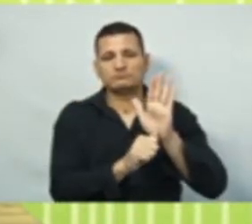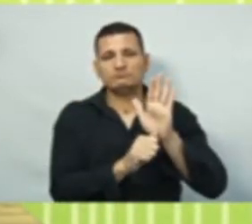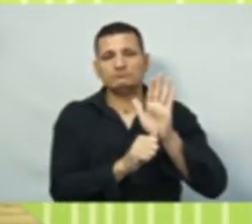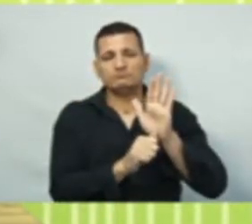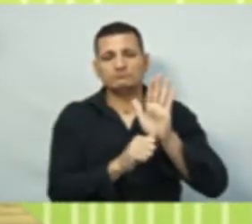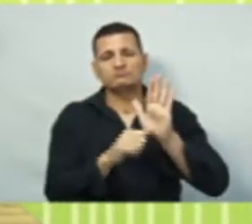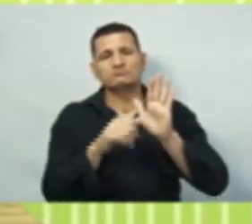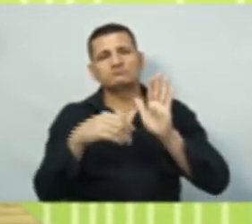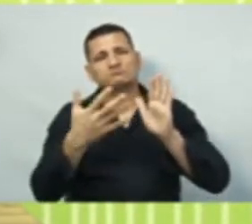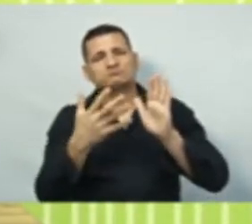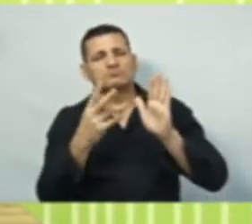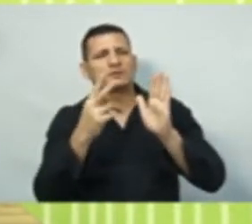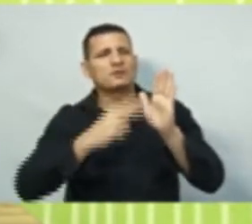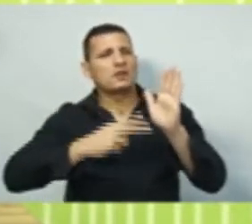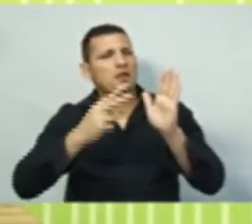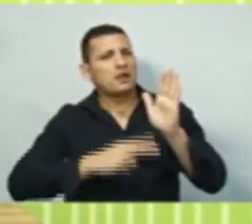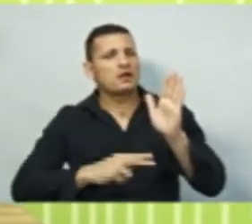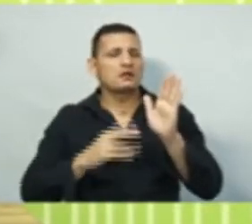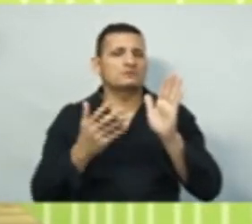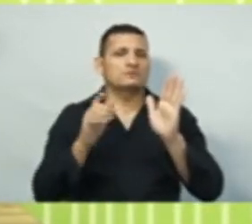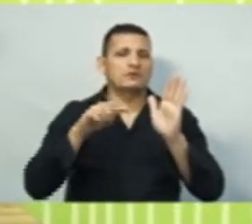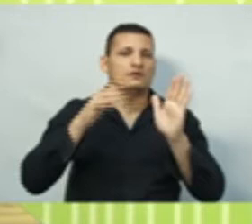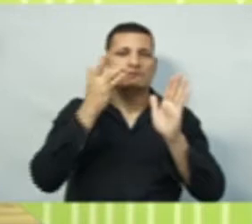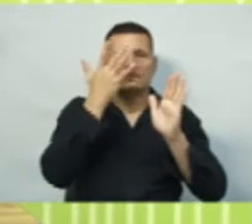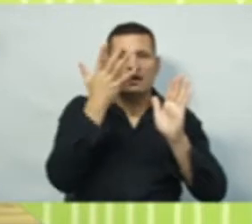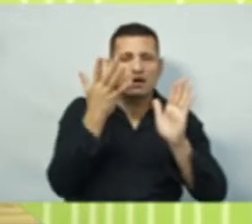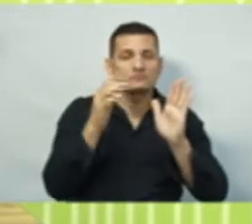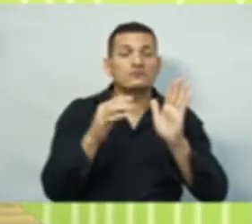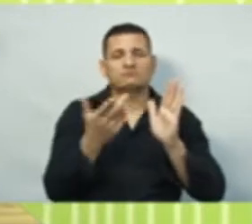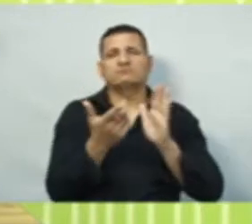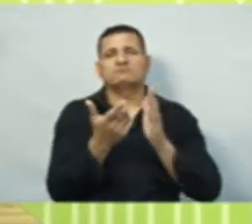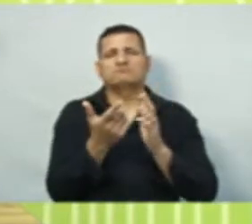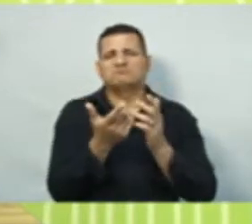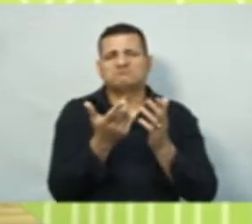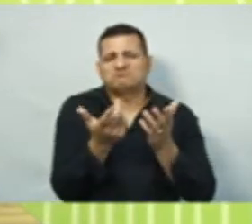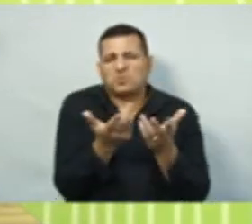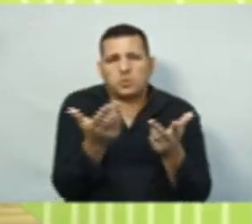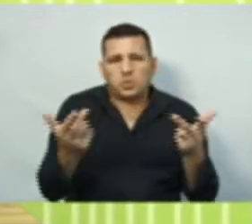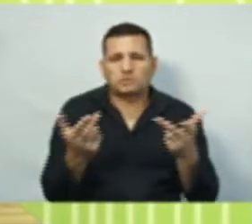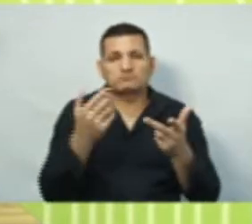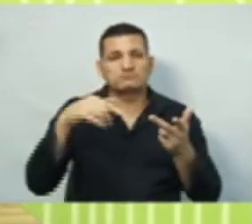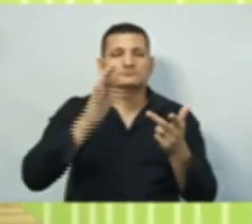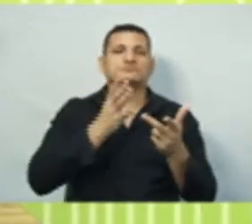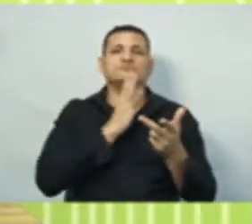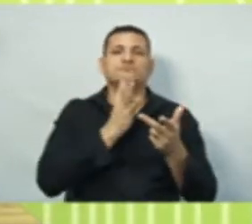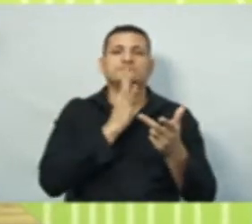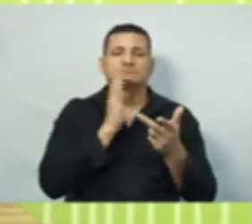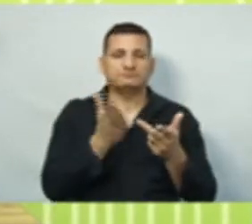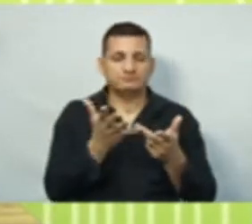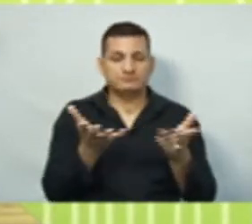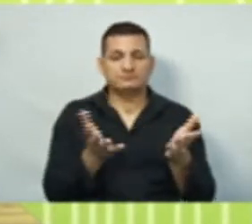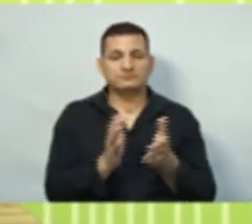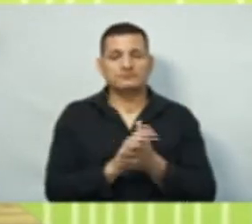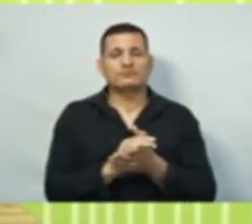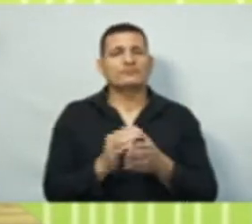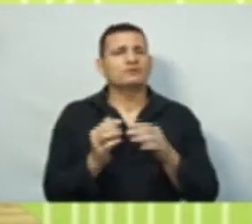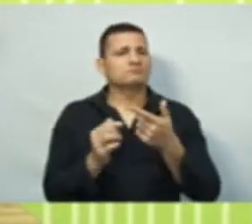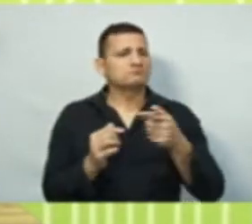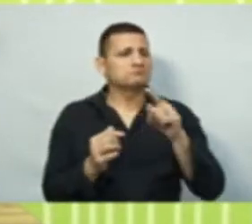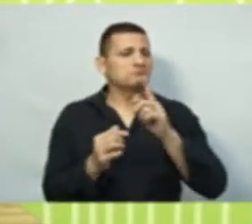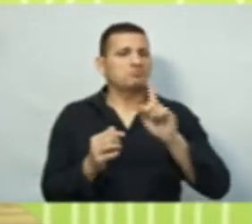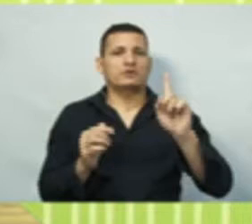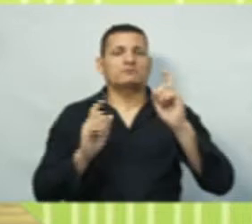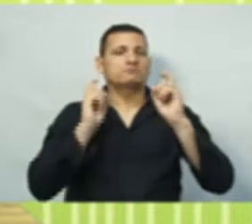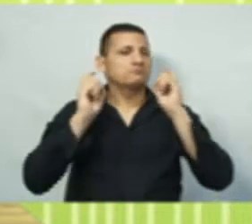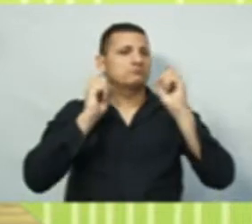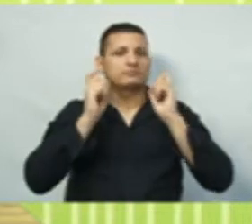Vamos ver aqui que é uma leitura fácil. Inclusive, muitas coisas vocês já conhecem. Não, olha, não se preocupem.